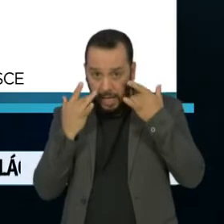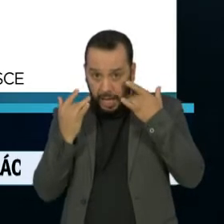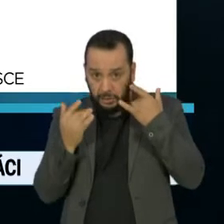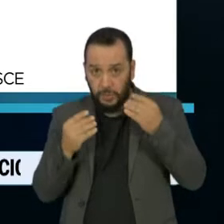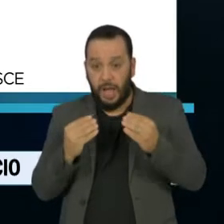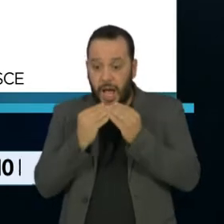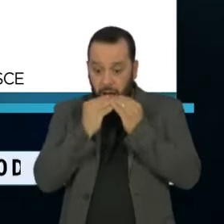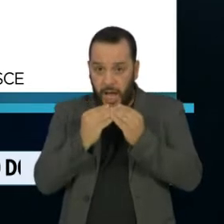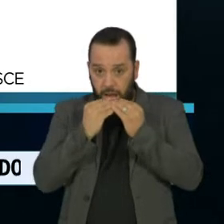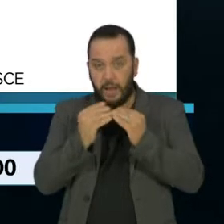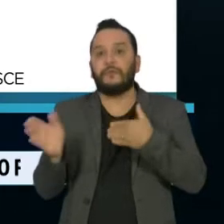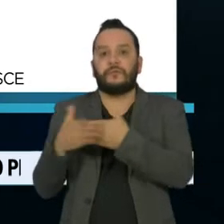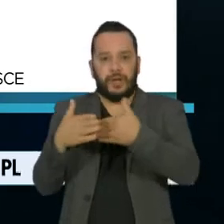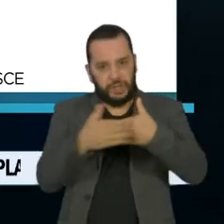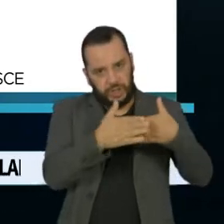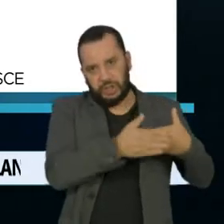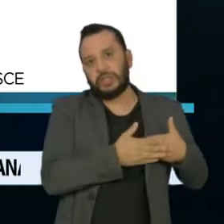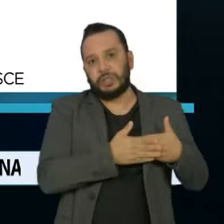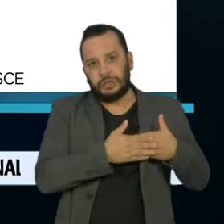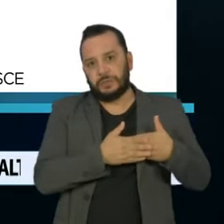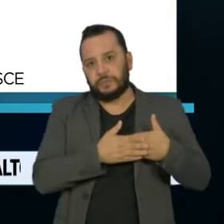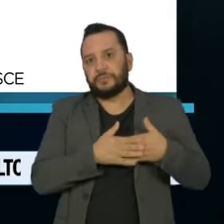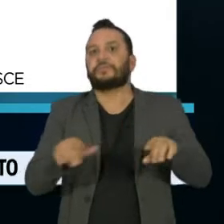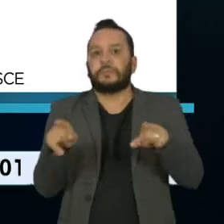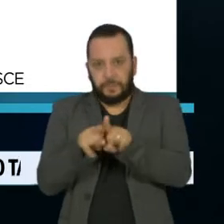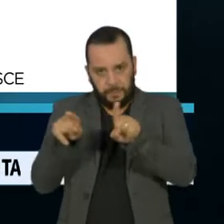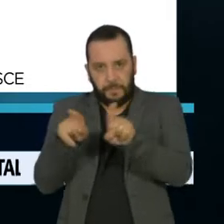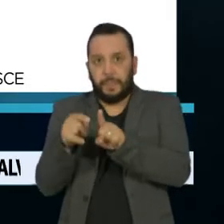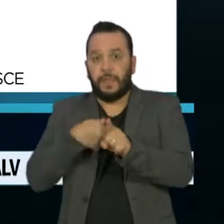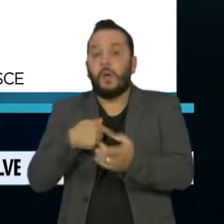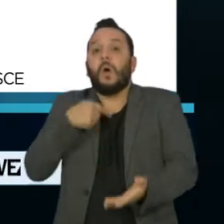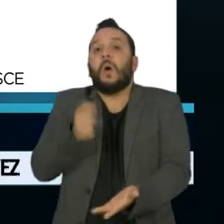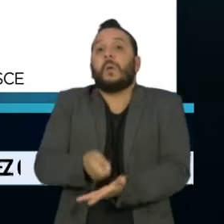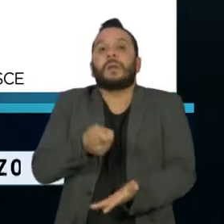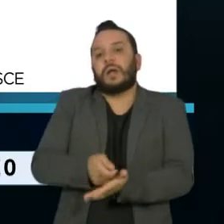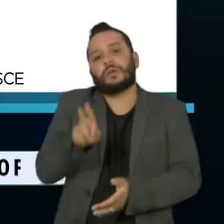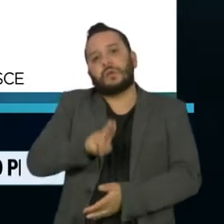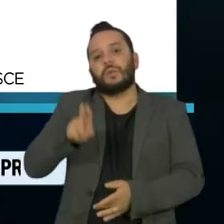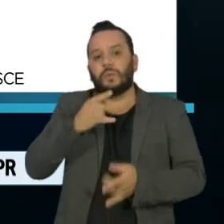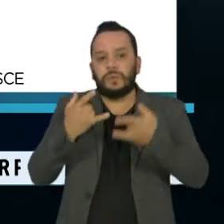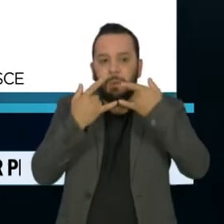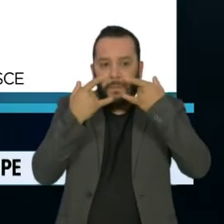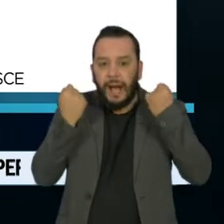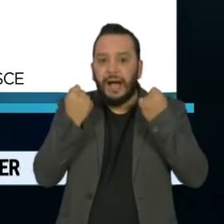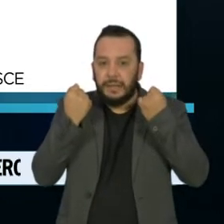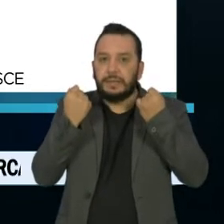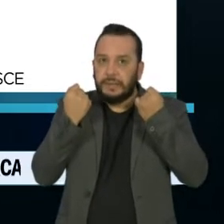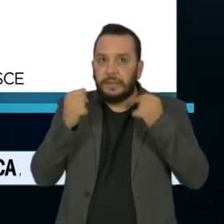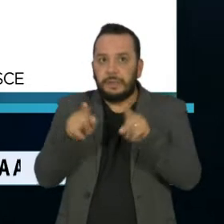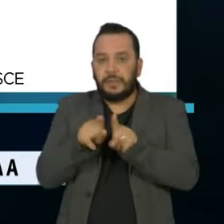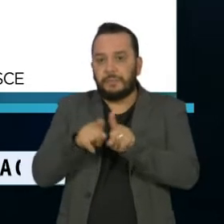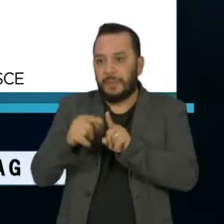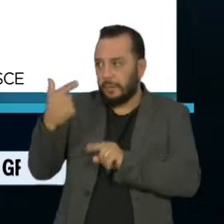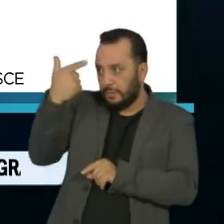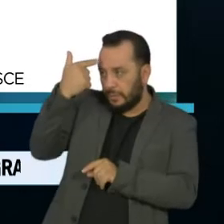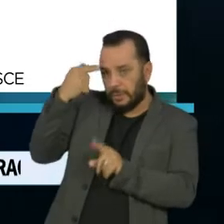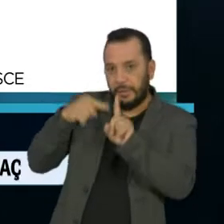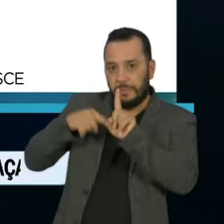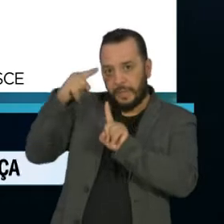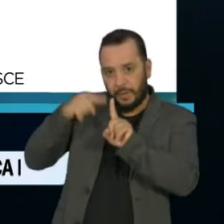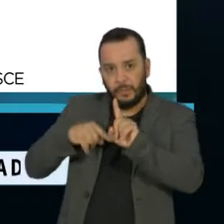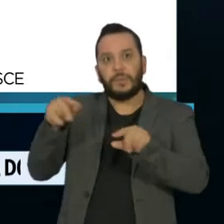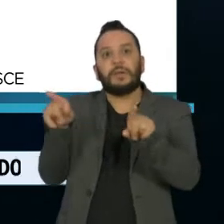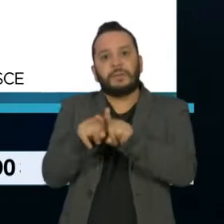de alimentação continuam fechados além disso deverá ser obrigatório o uso de máscaras aferição de temperatura e